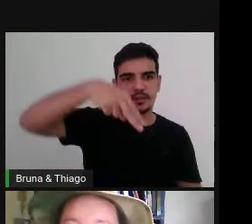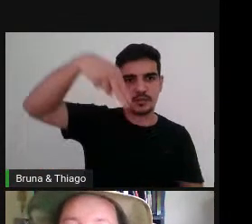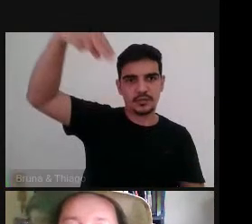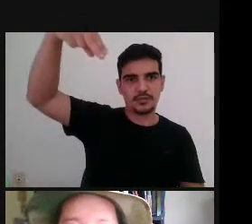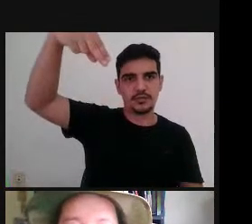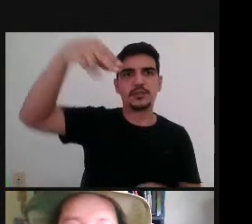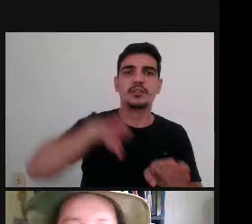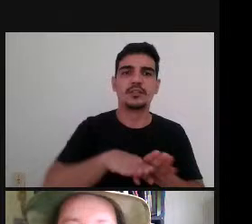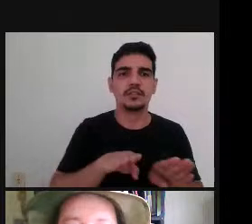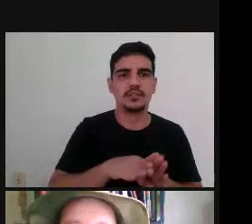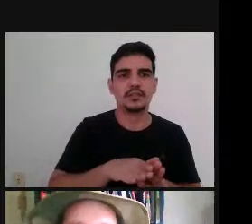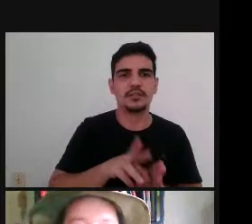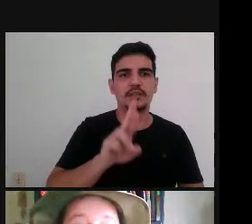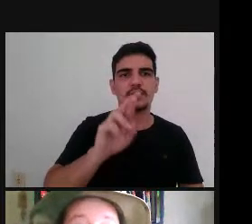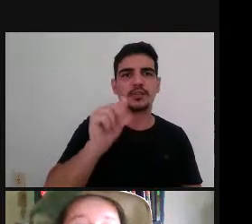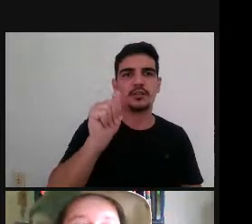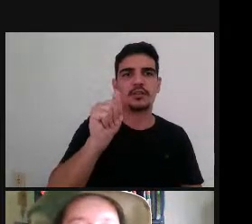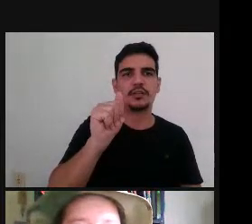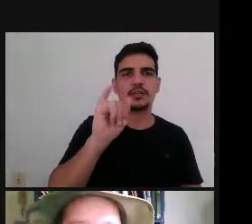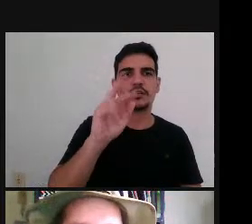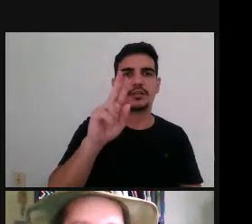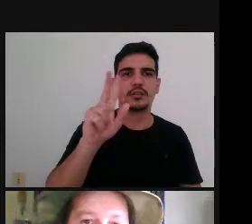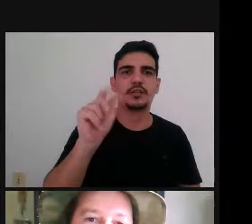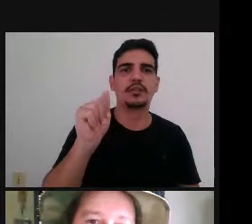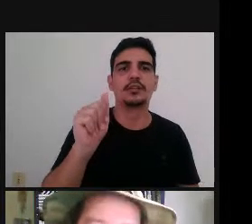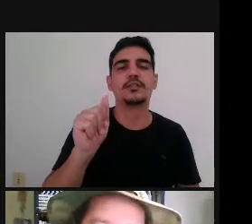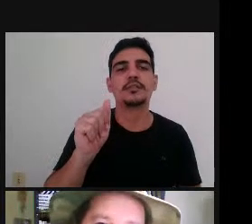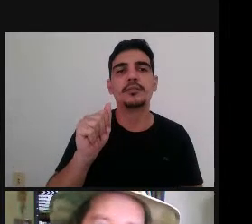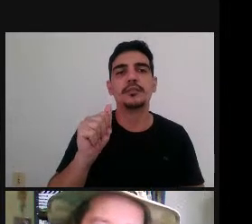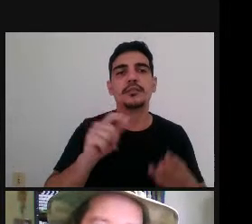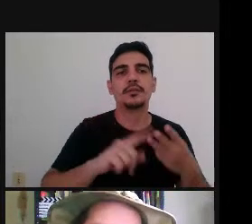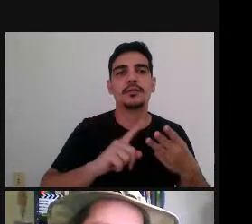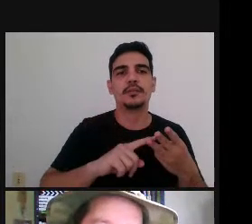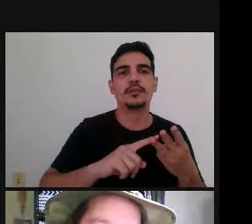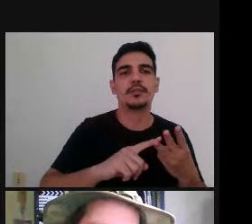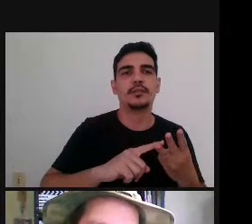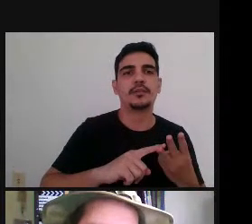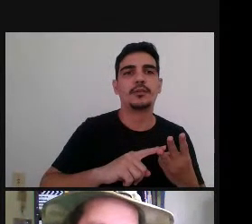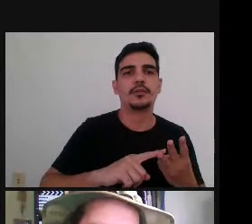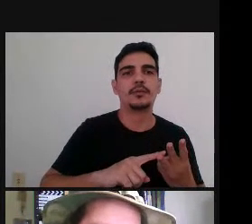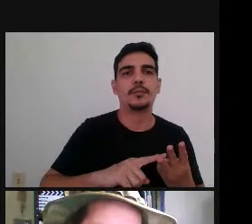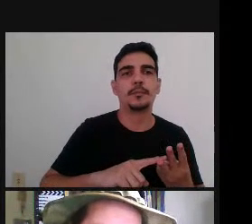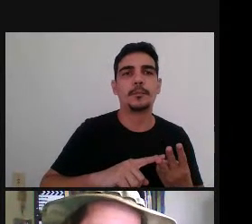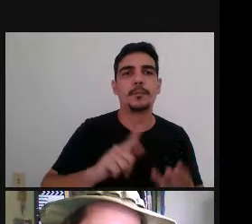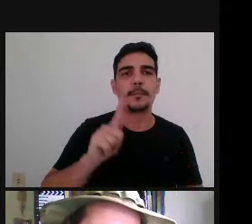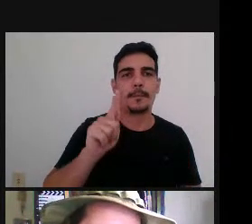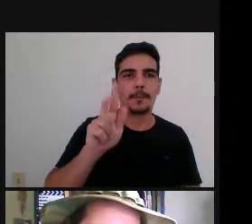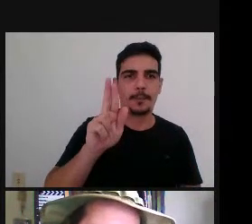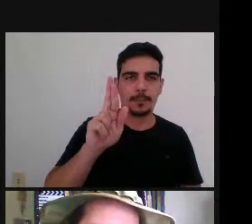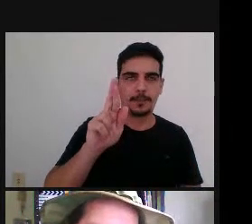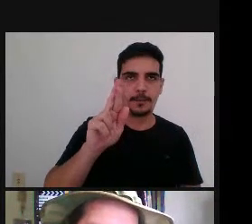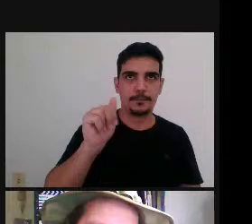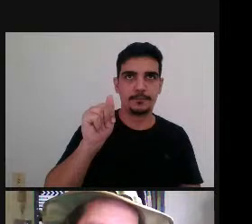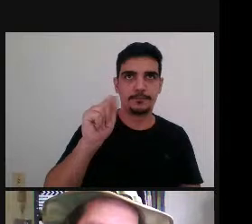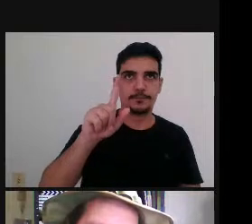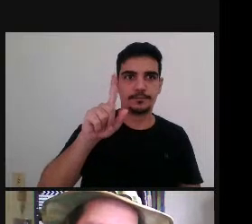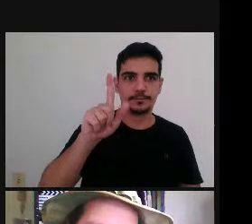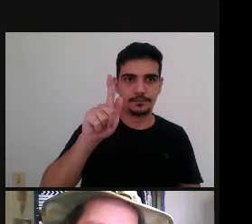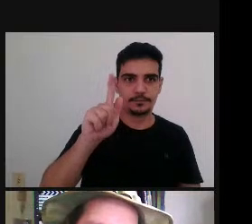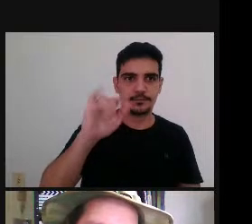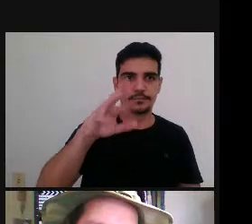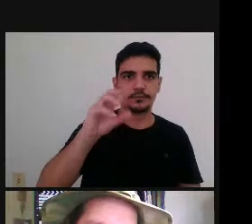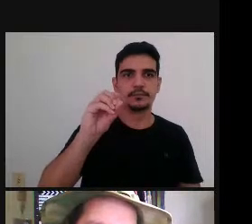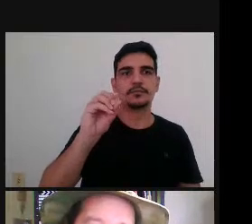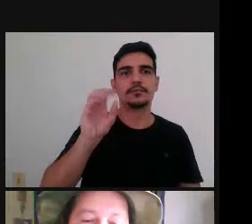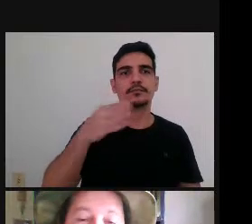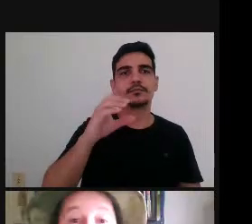raia, principalmente arraias dos rios. O dragão de Komodo, acreditem, ele é peçonhento, né? Ele vai ter aqui uma saliva tóxica